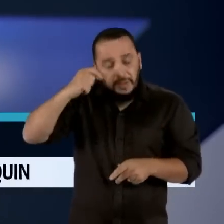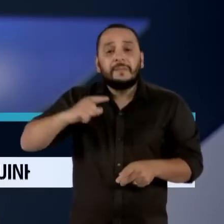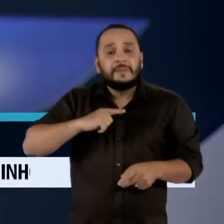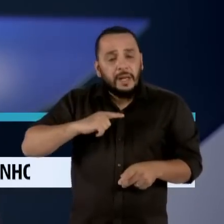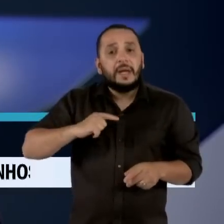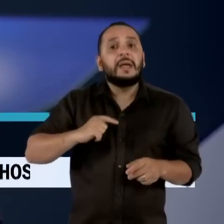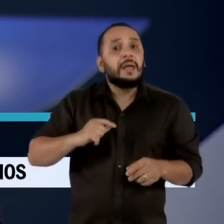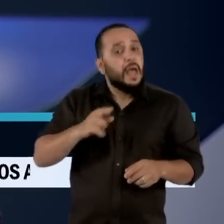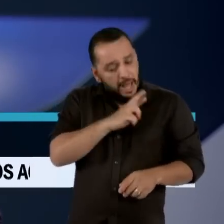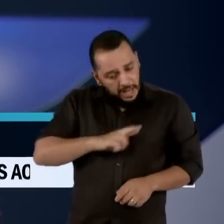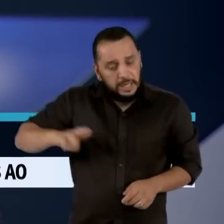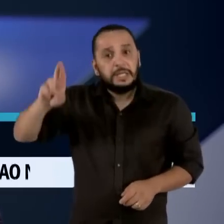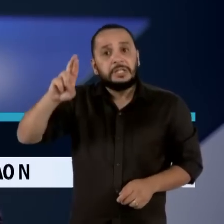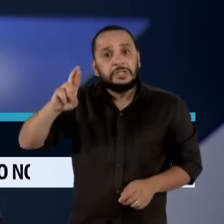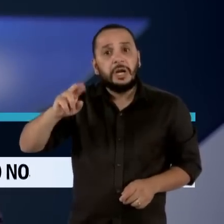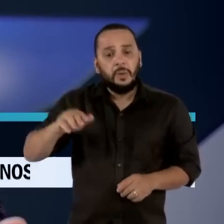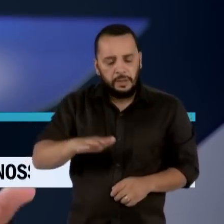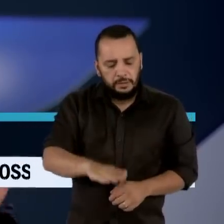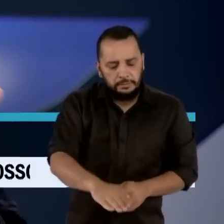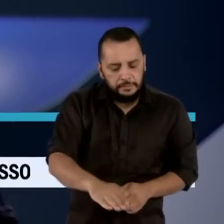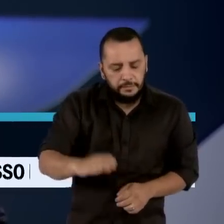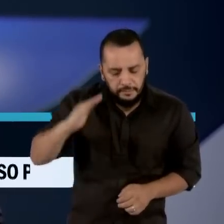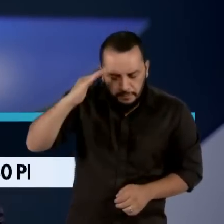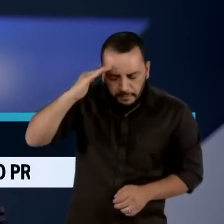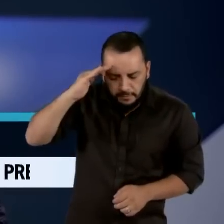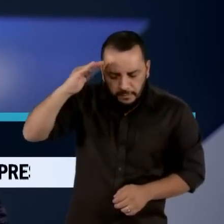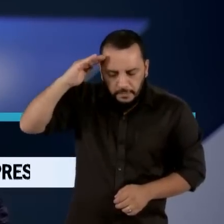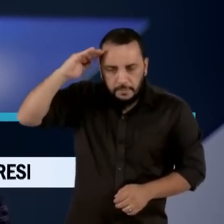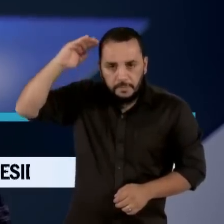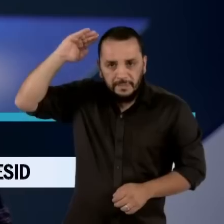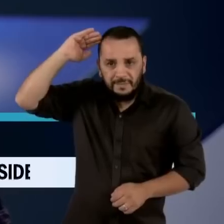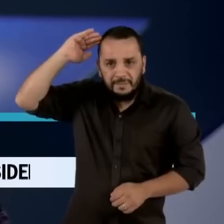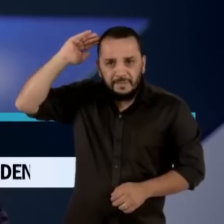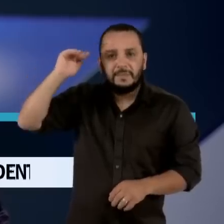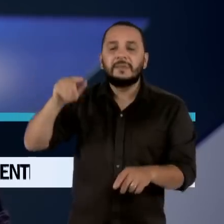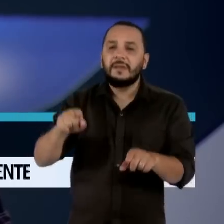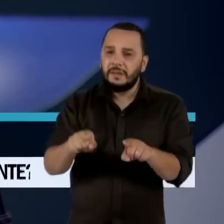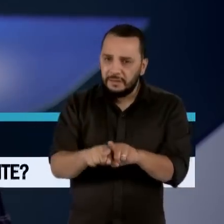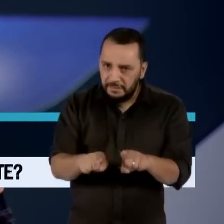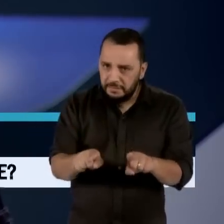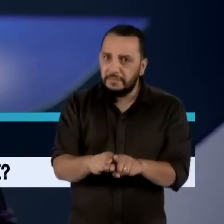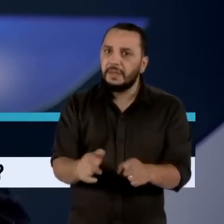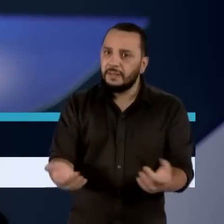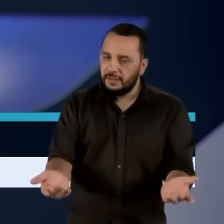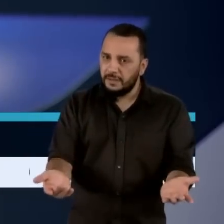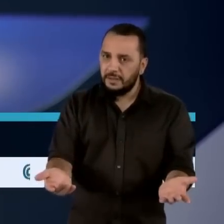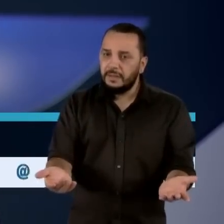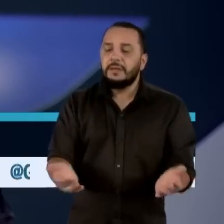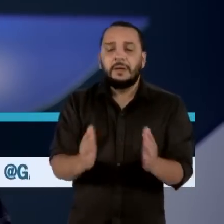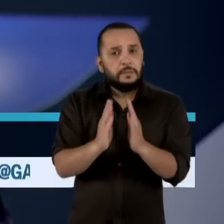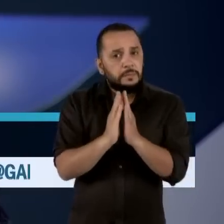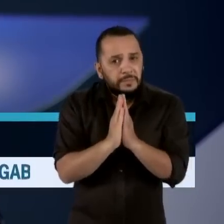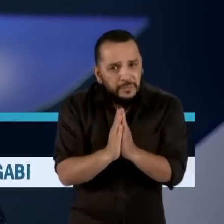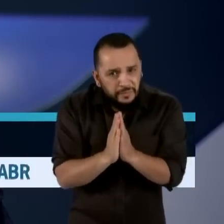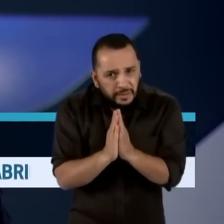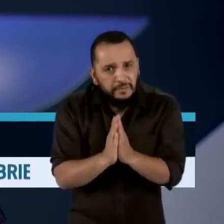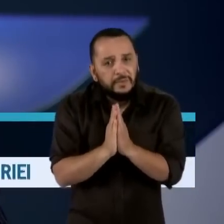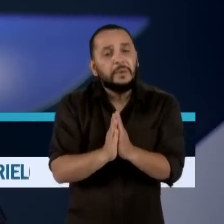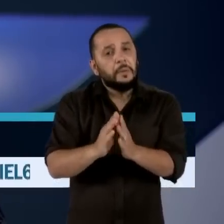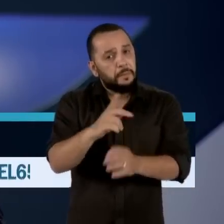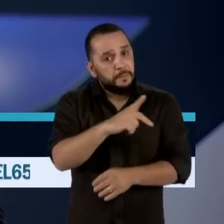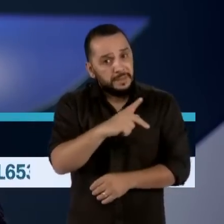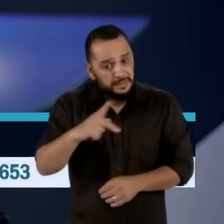ter acrescentado a cultura negra. Enfim, seria uma forma que eu gostaria de ver o presidente que